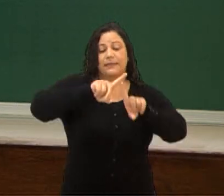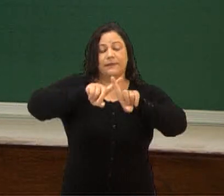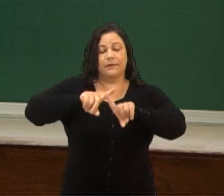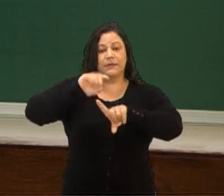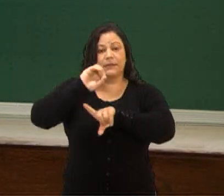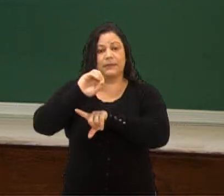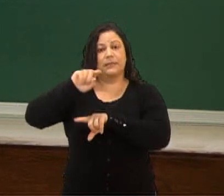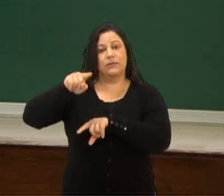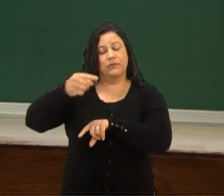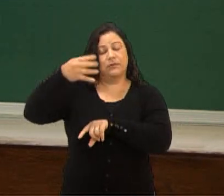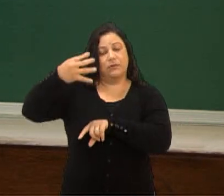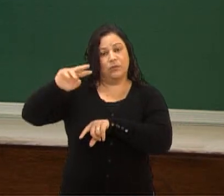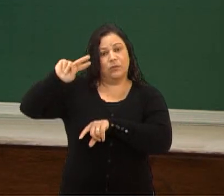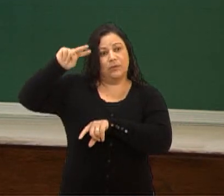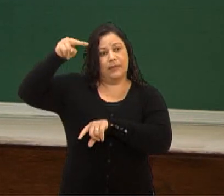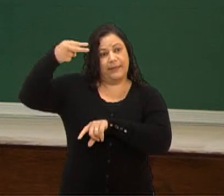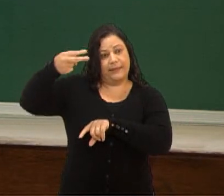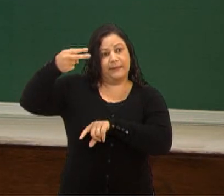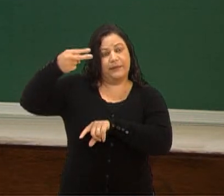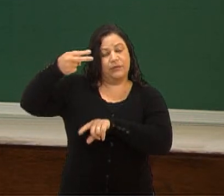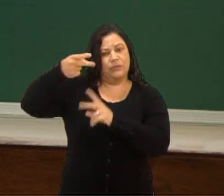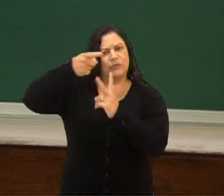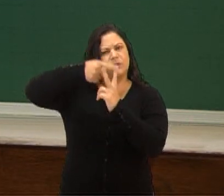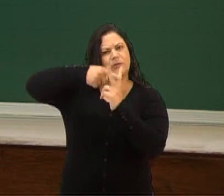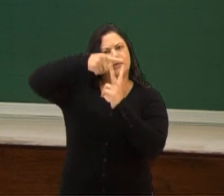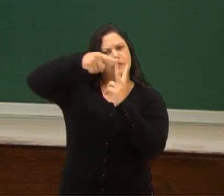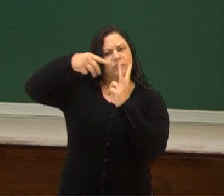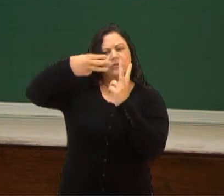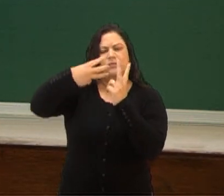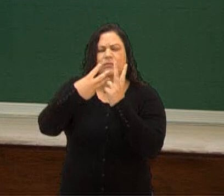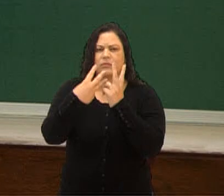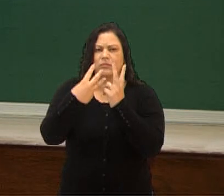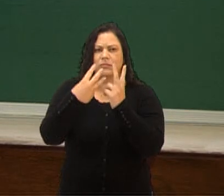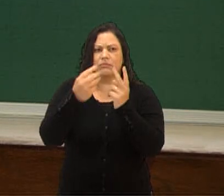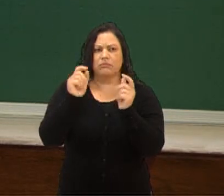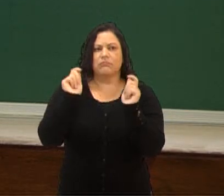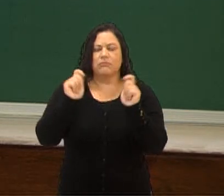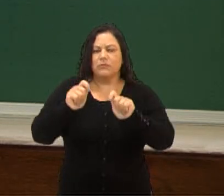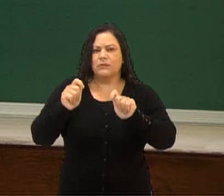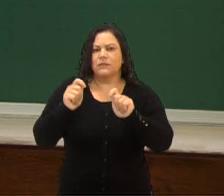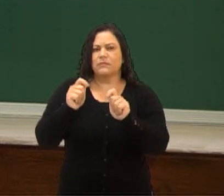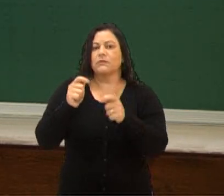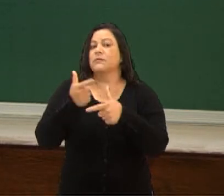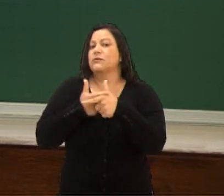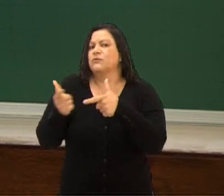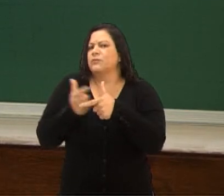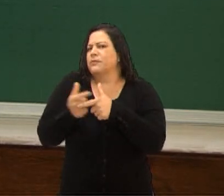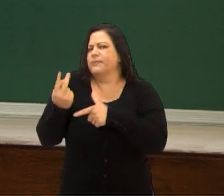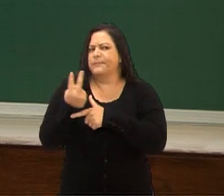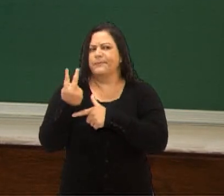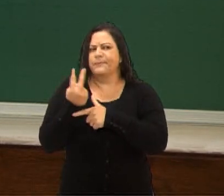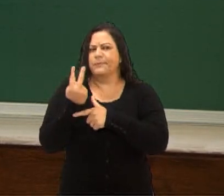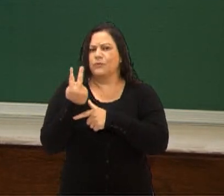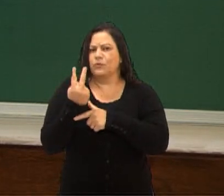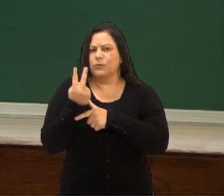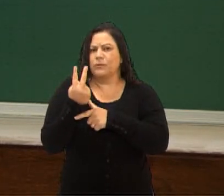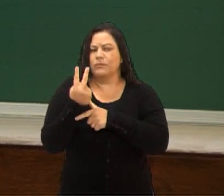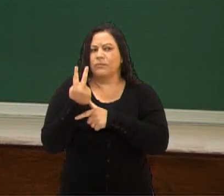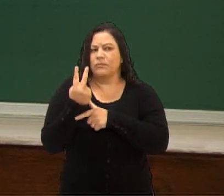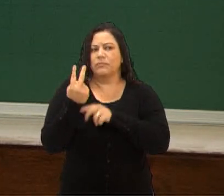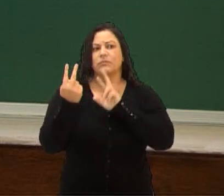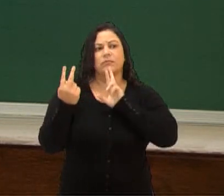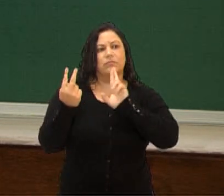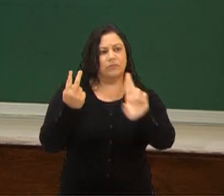ao quadrado vezes raiz de 3 dividido por 2, você vai chegar à área do hexágono em